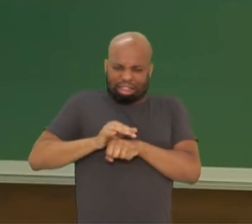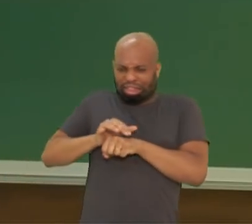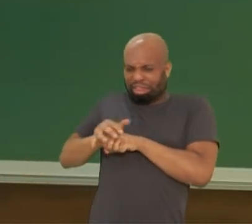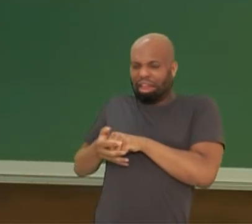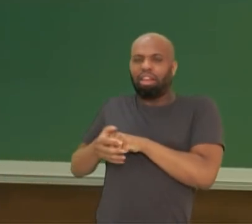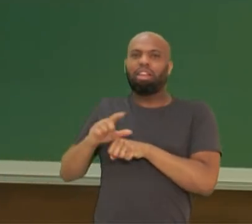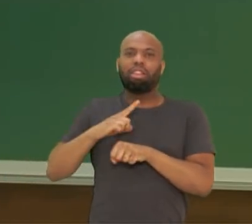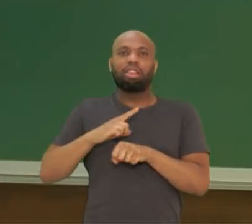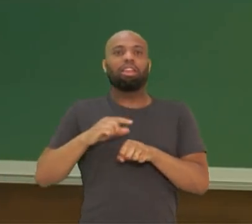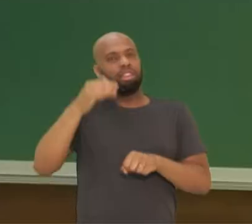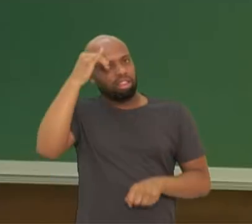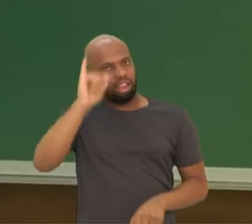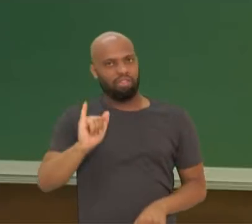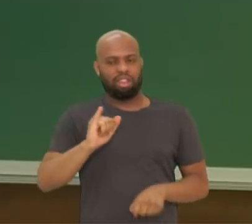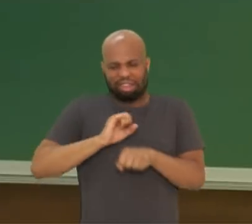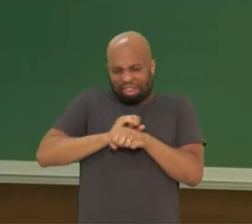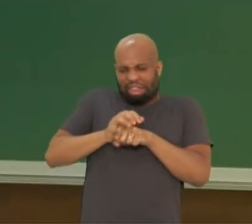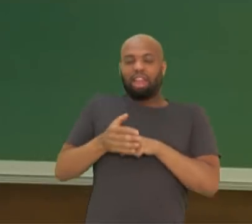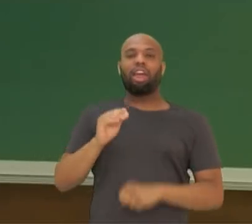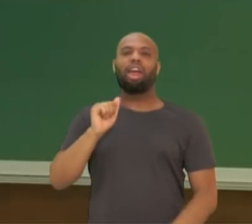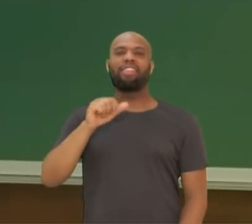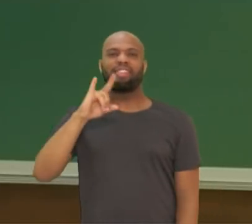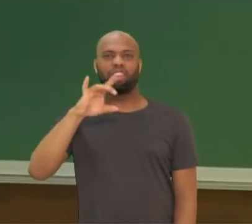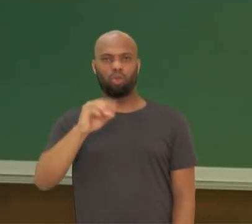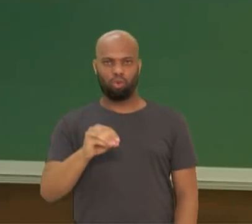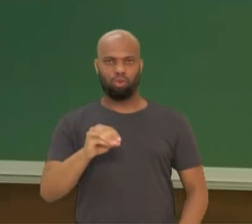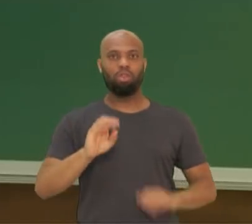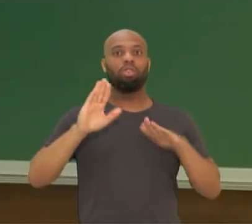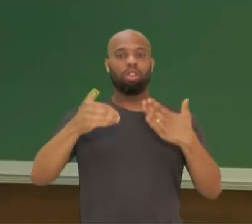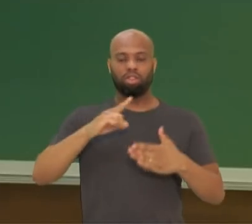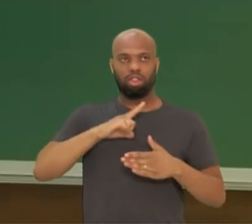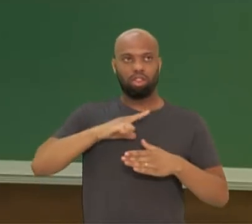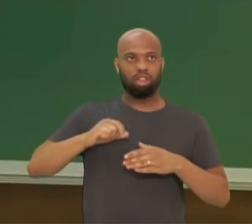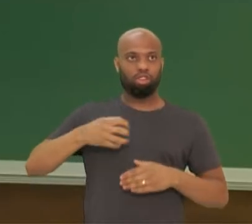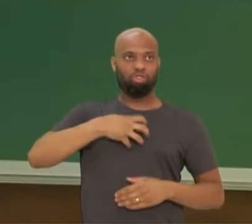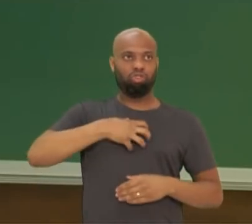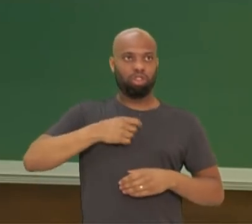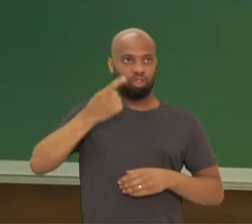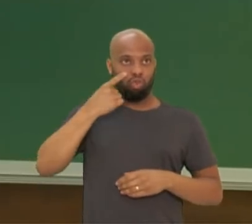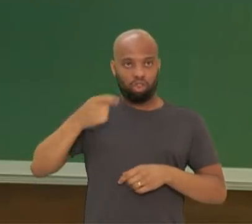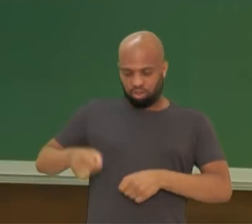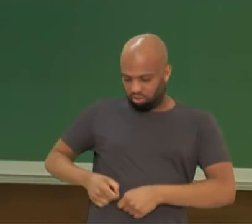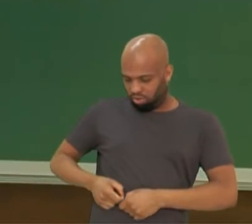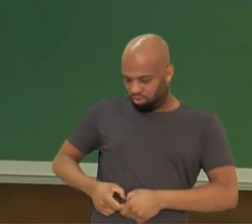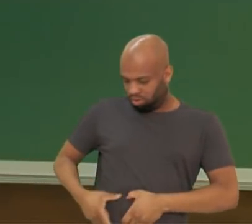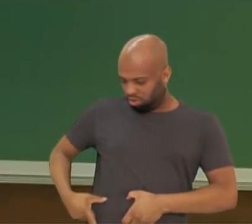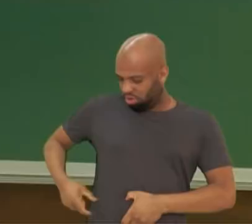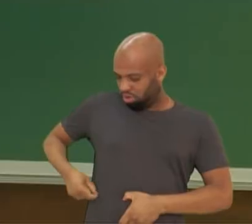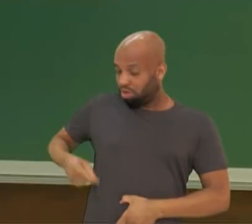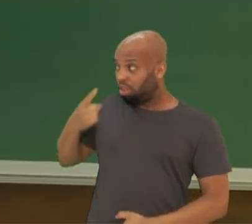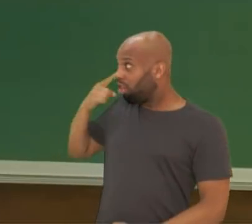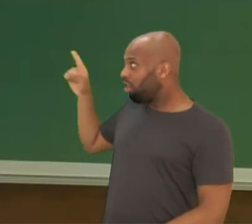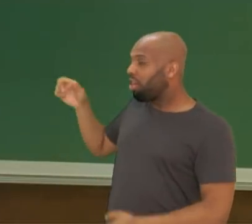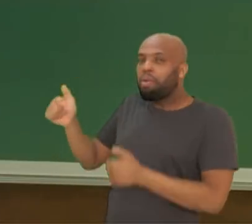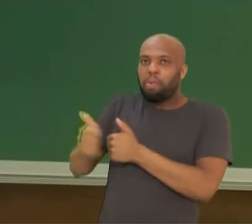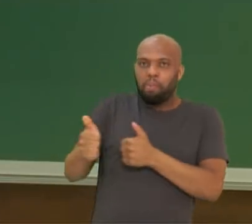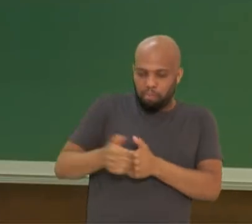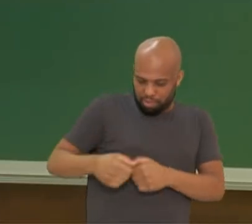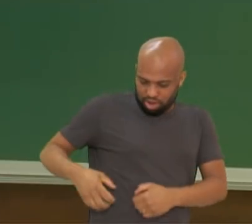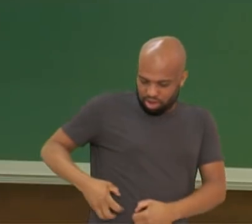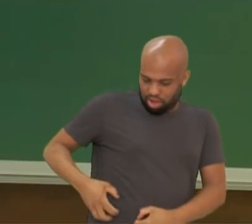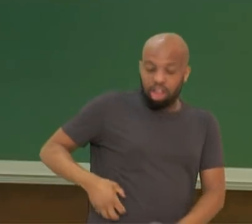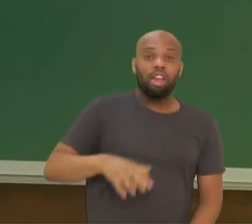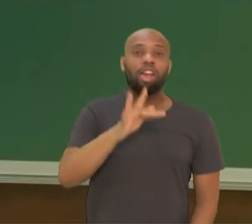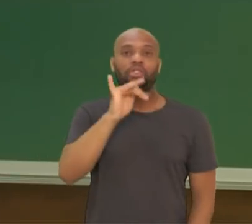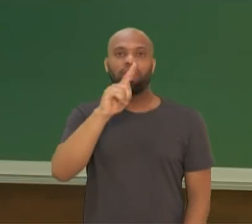eles menos ácidos, tá? Então, olha só, o pâncreas tem esse formato aqui, né? Ele fica bem pertinho do fígado,